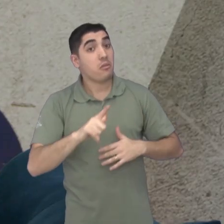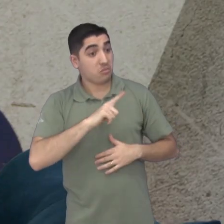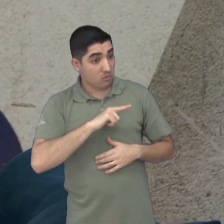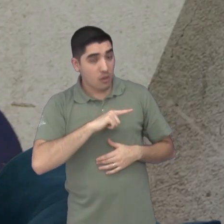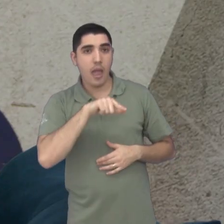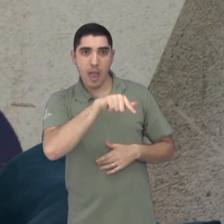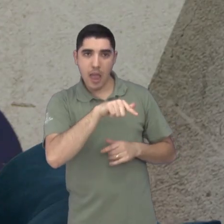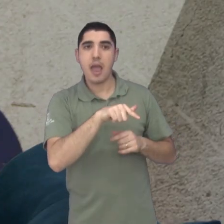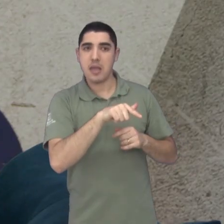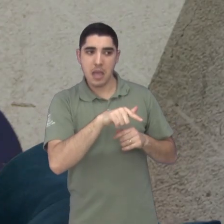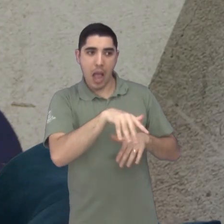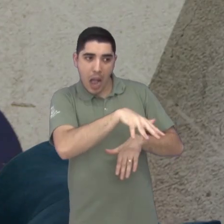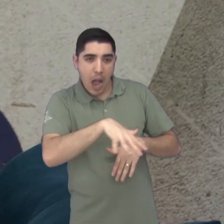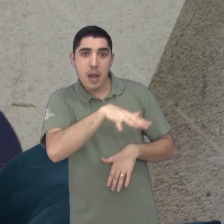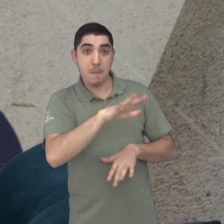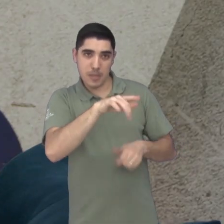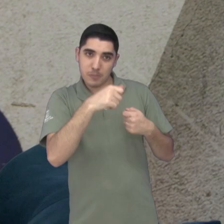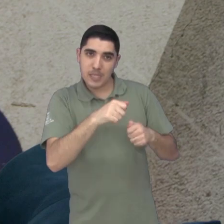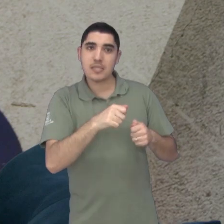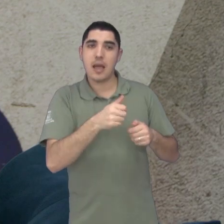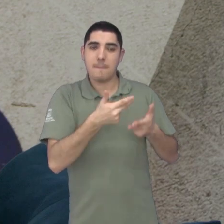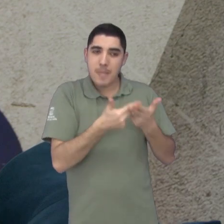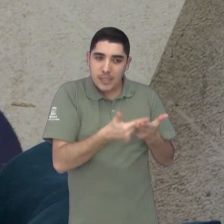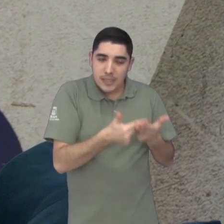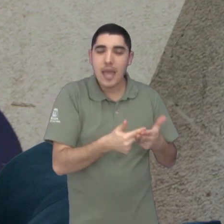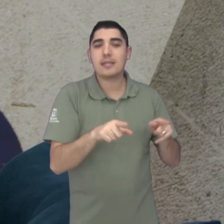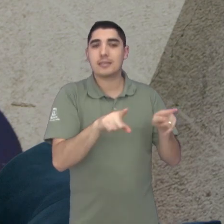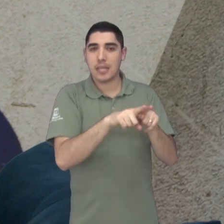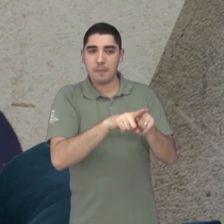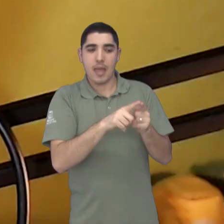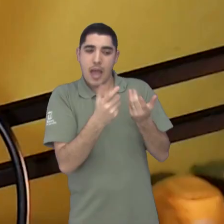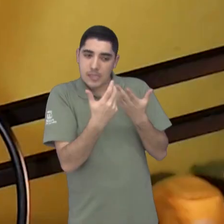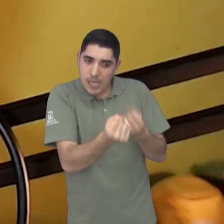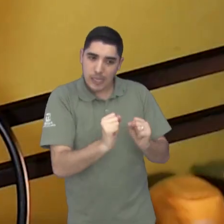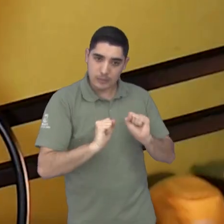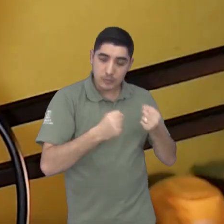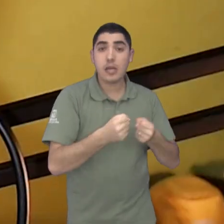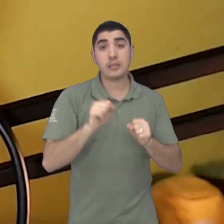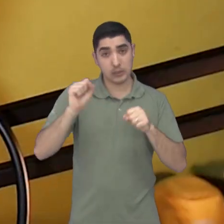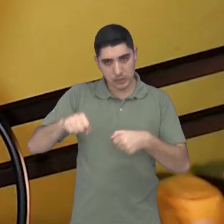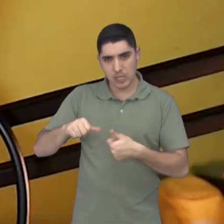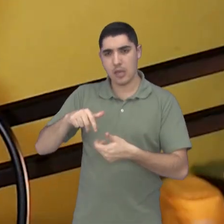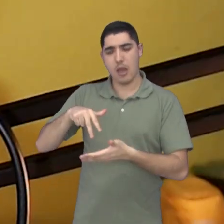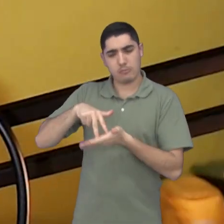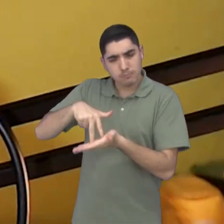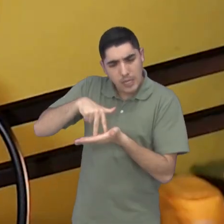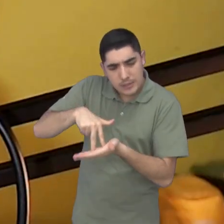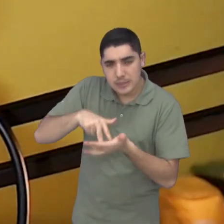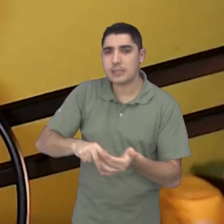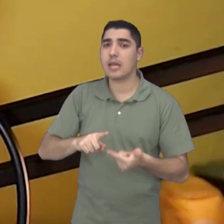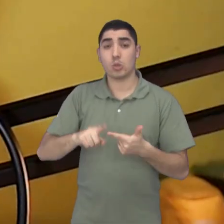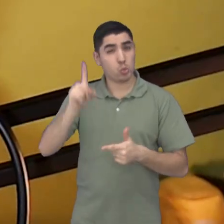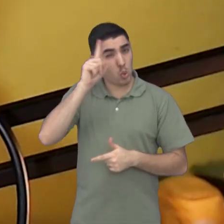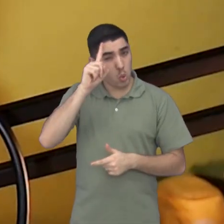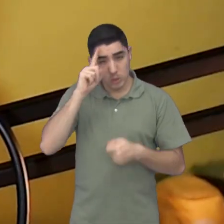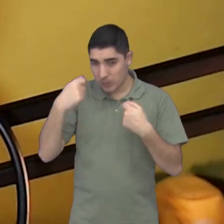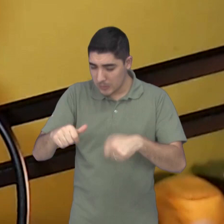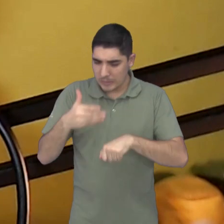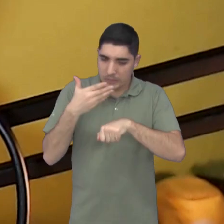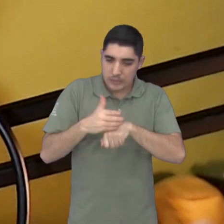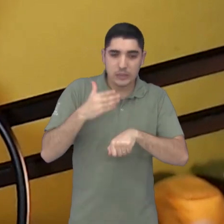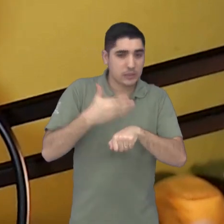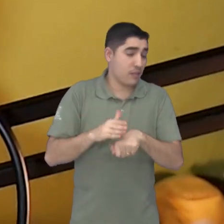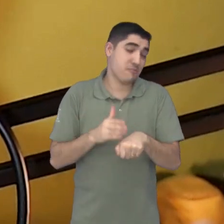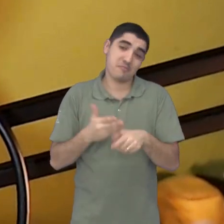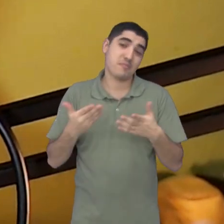É só muita paciência e resiliência, seria? Sim, persistência, paciência, tem que todo dia